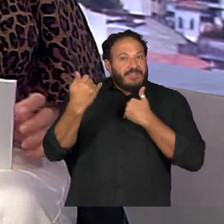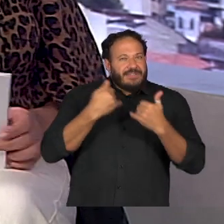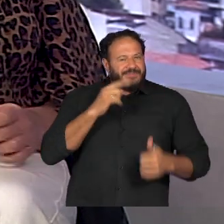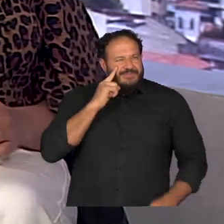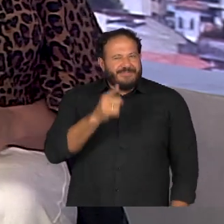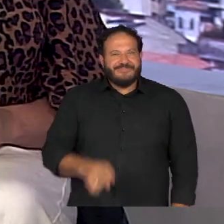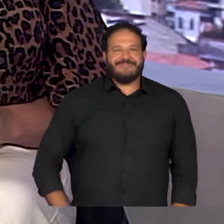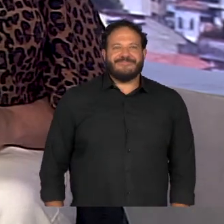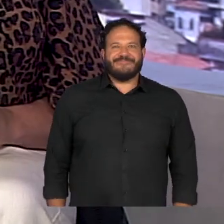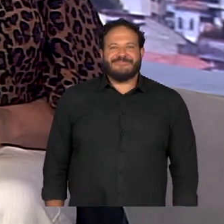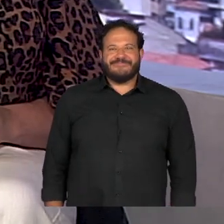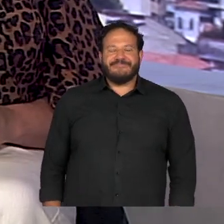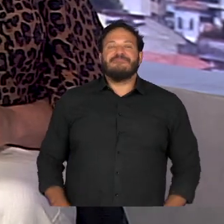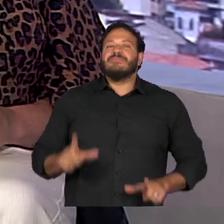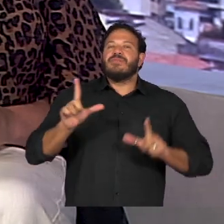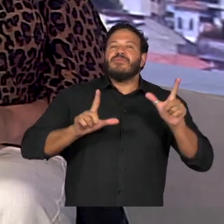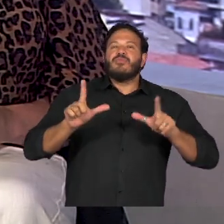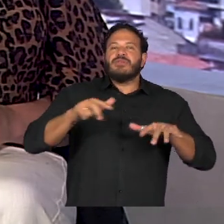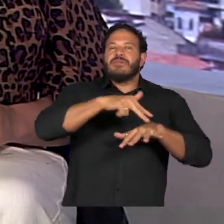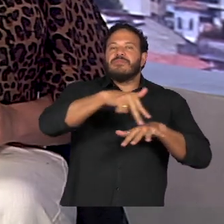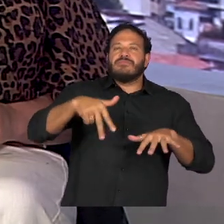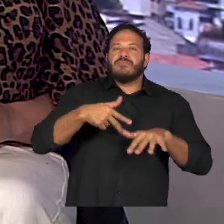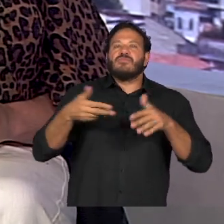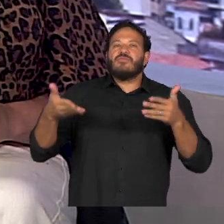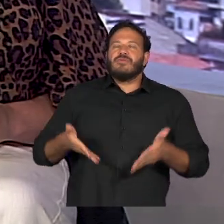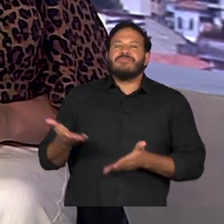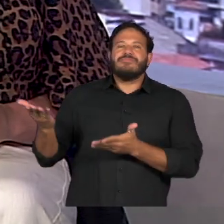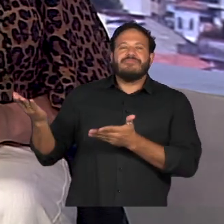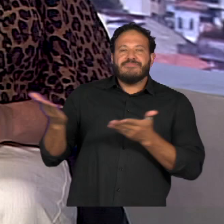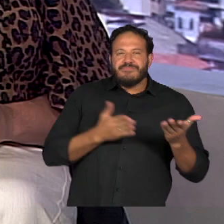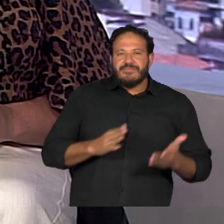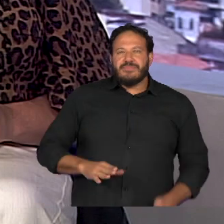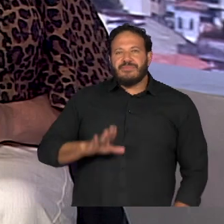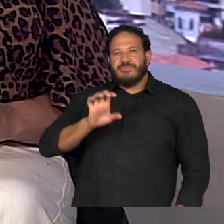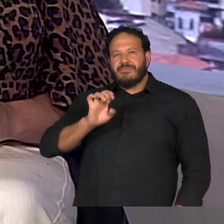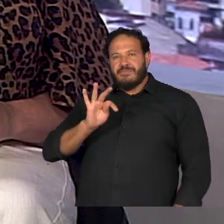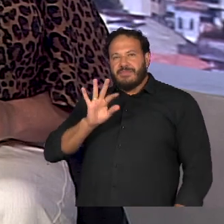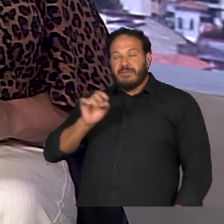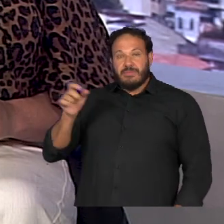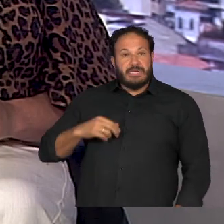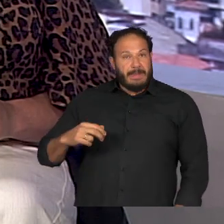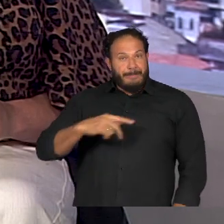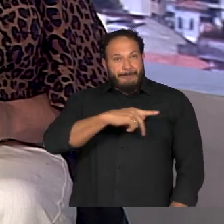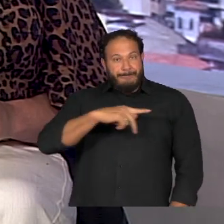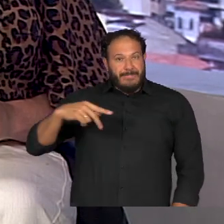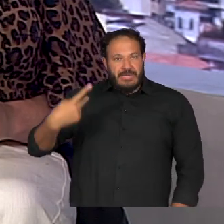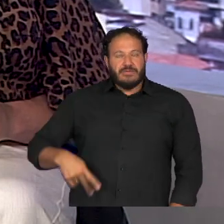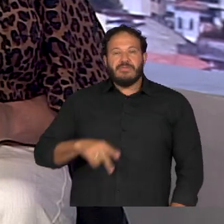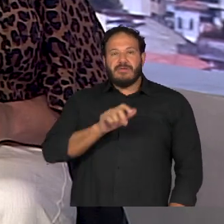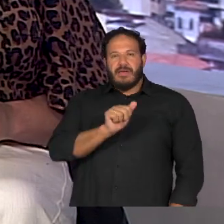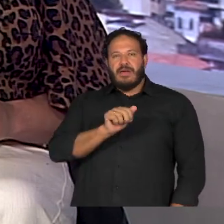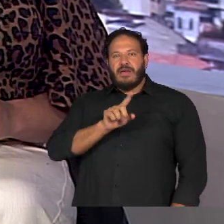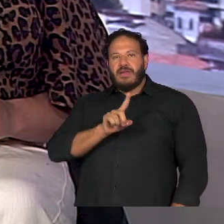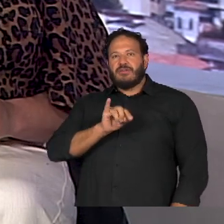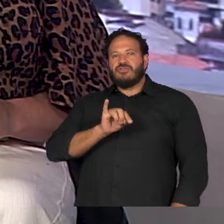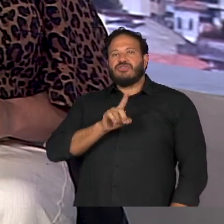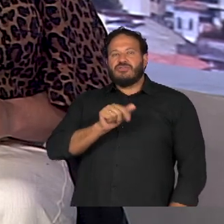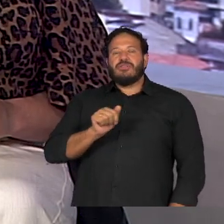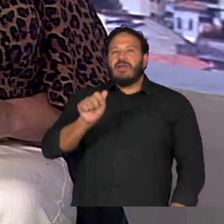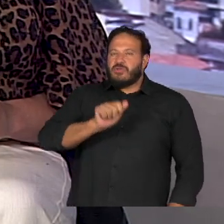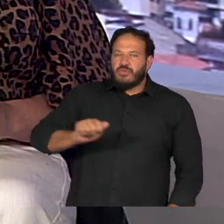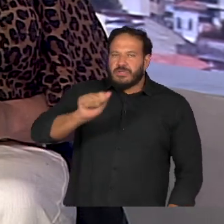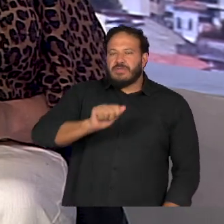notificações no programa de hoje recebemos Bento zanzini presidente da did associação para o